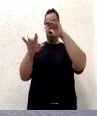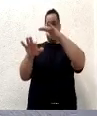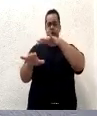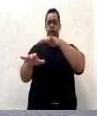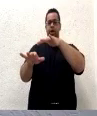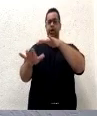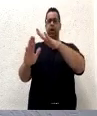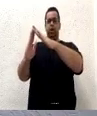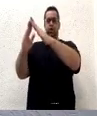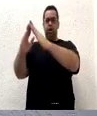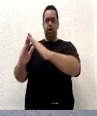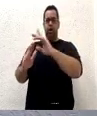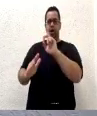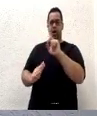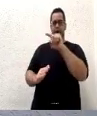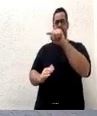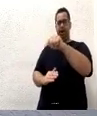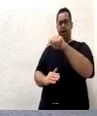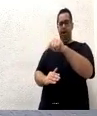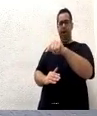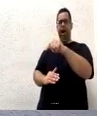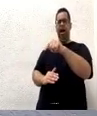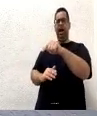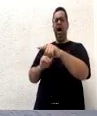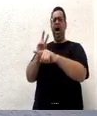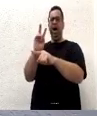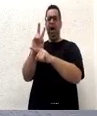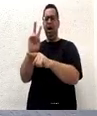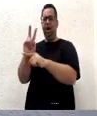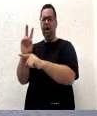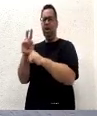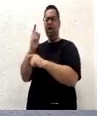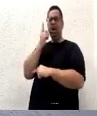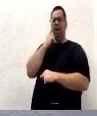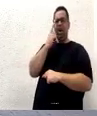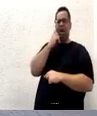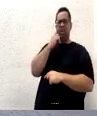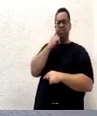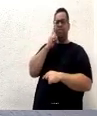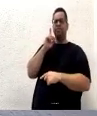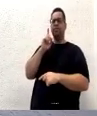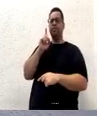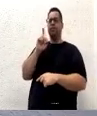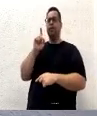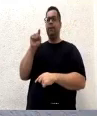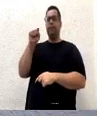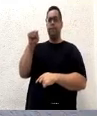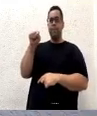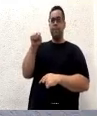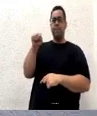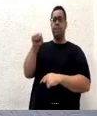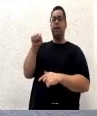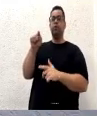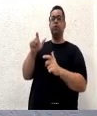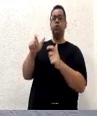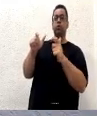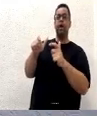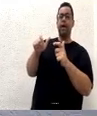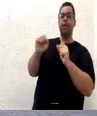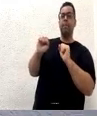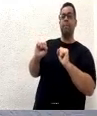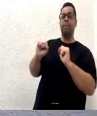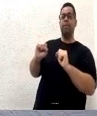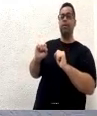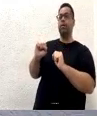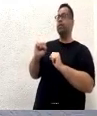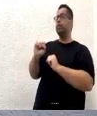a residência dessa pessoa e trata os 9 quarteirões no entorno, que é onde o mosquito tem capacidade de voar.